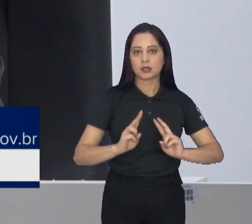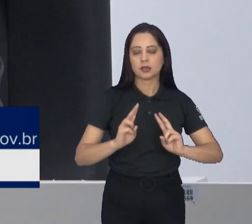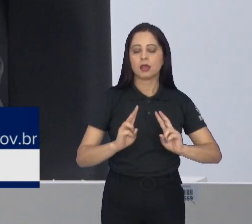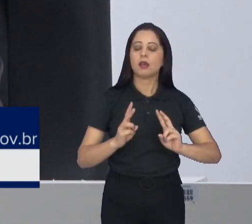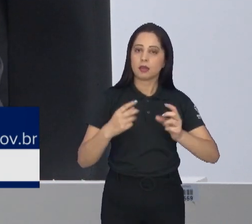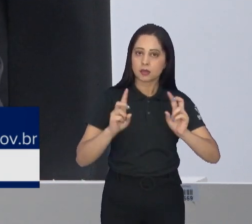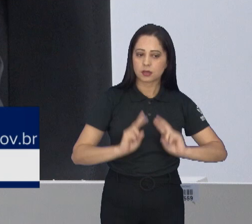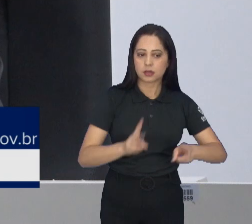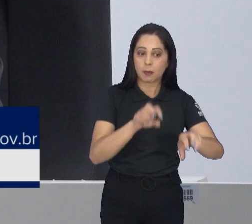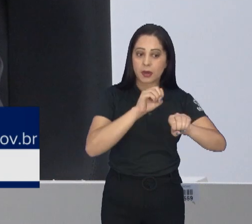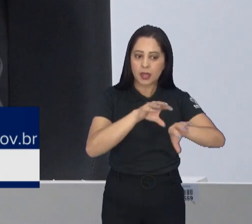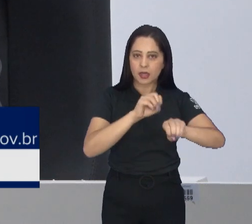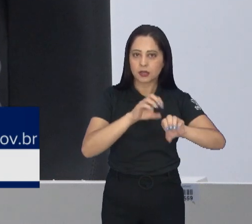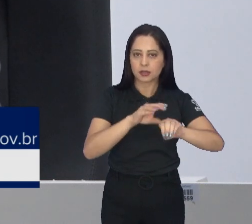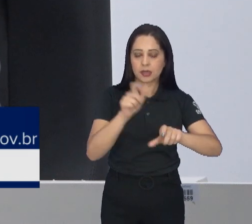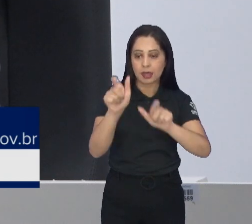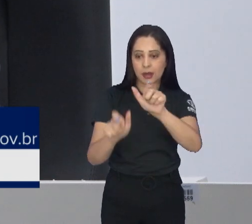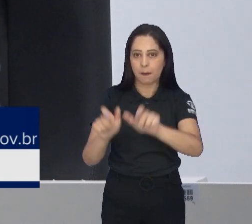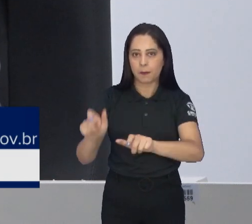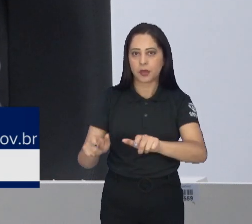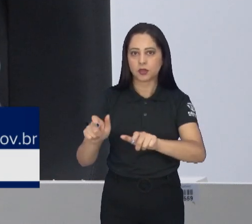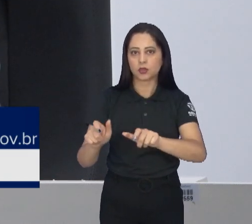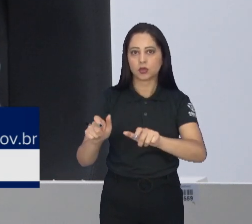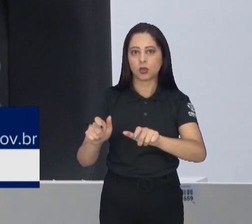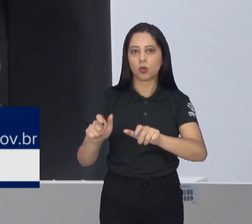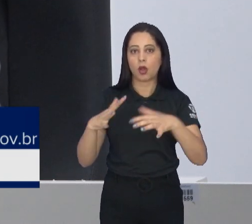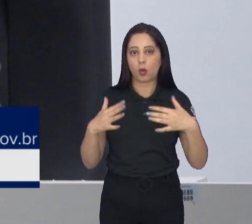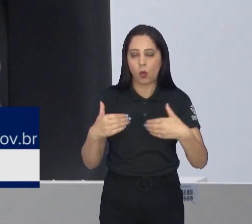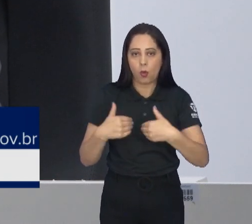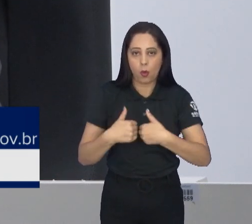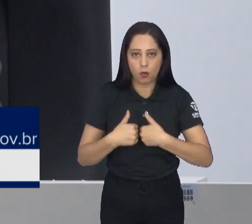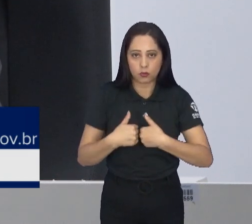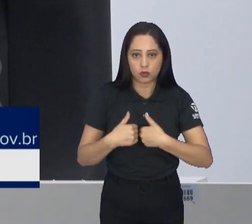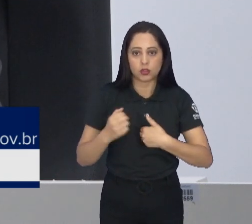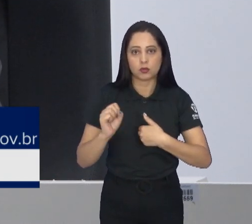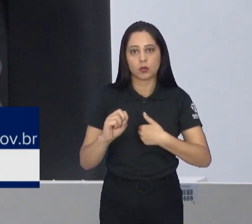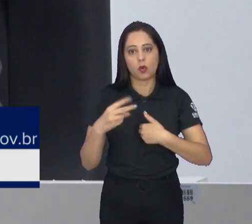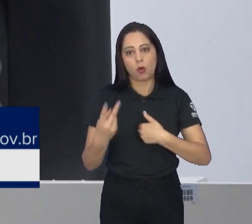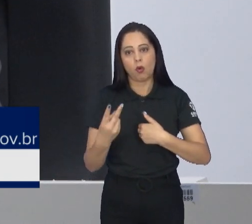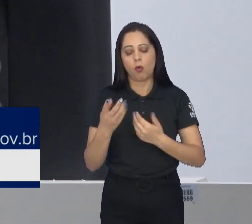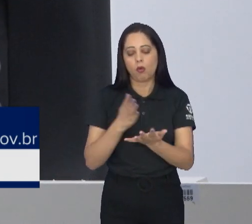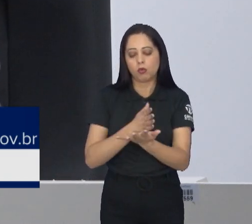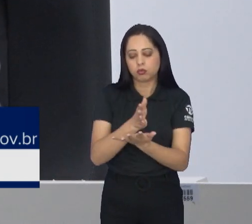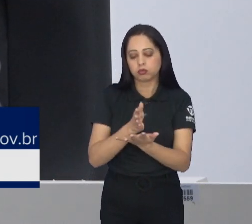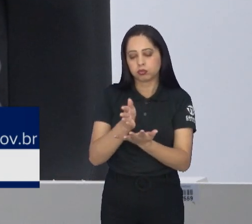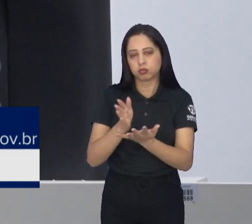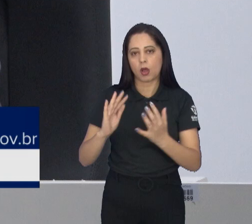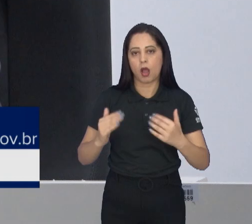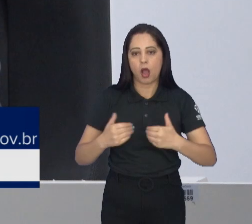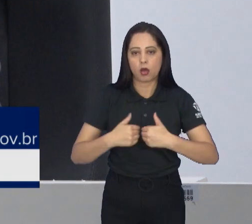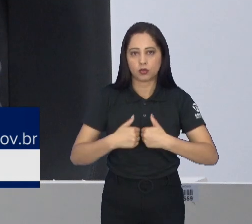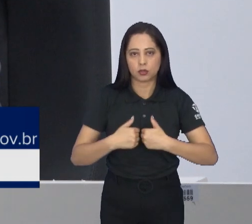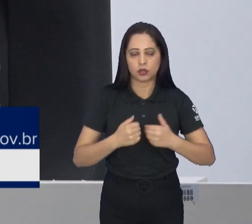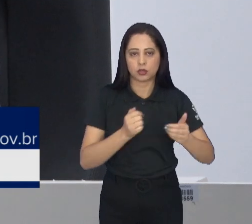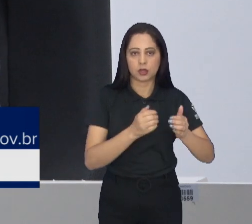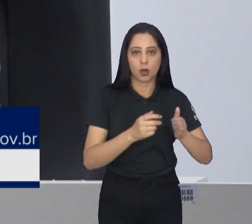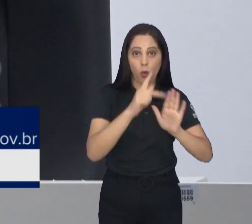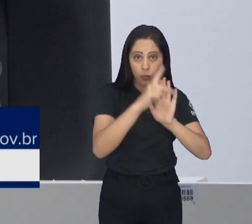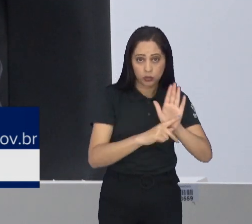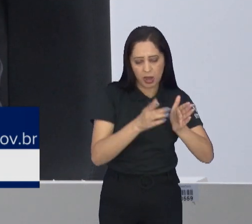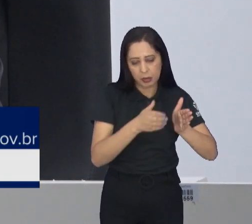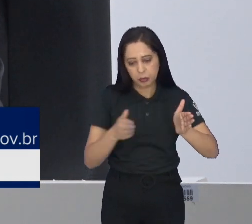autismo ou diagnosticados com transtornos do espectro autista. O rito é